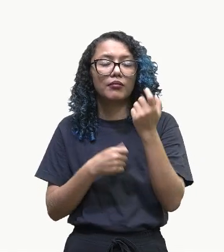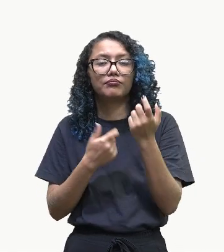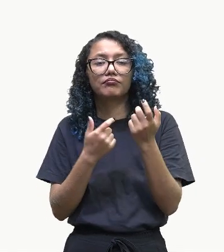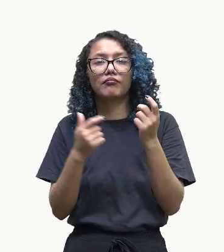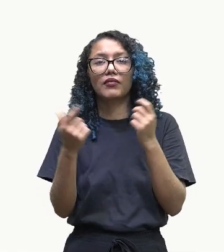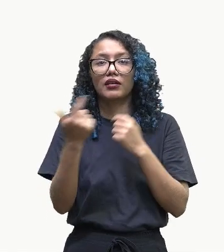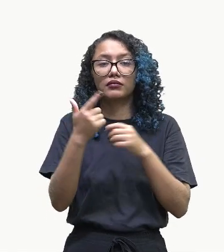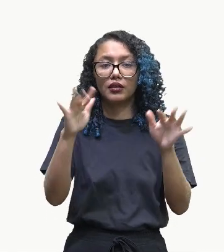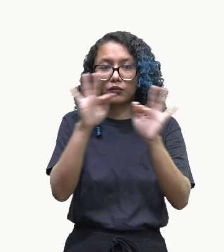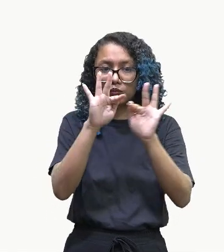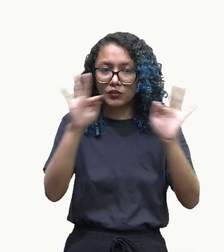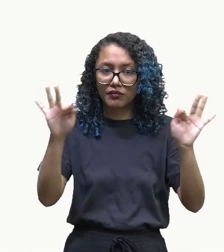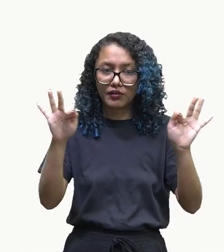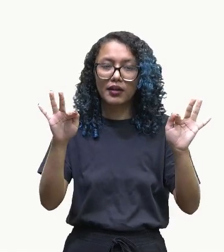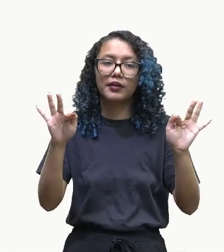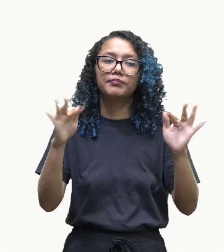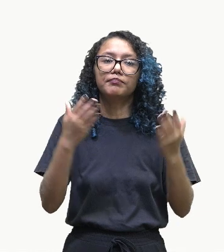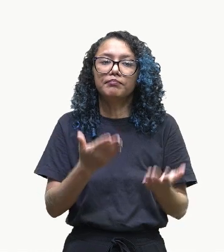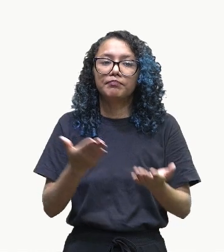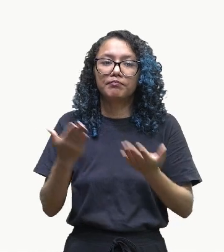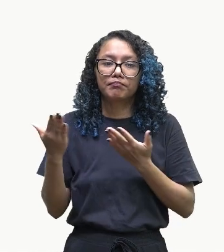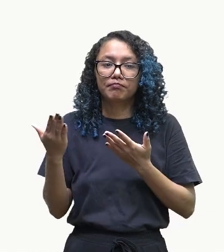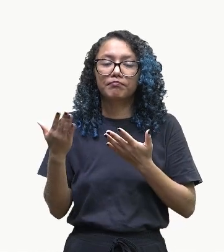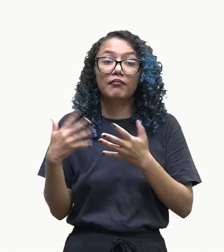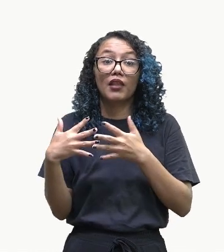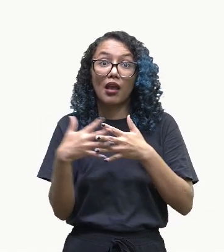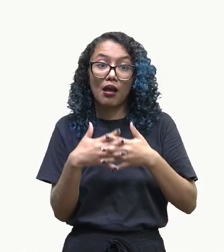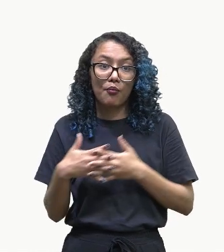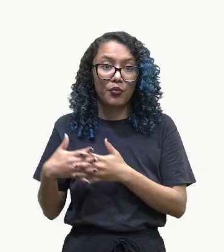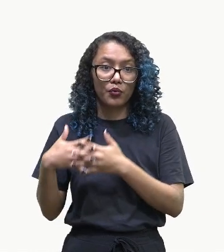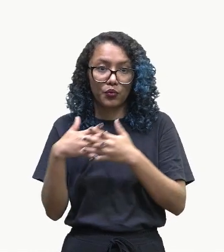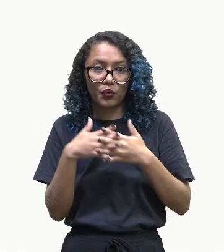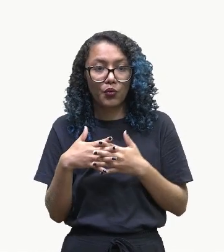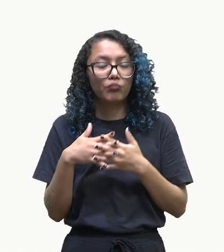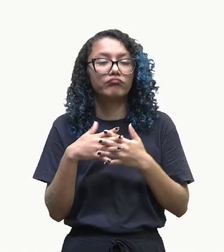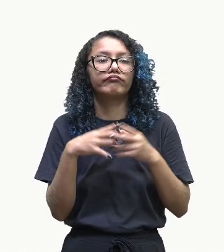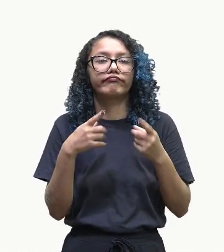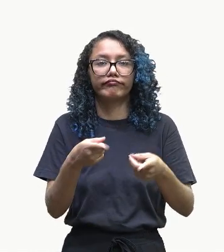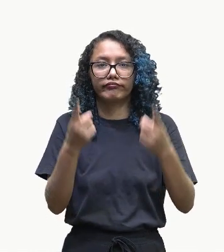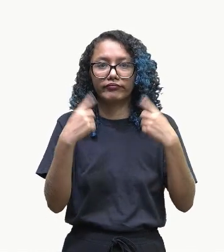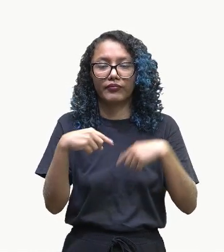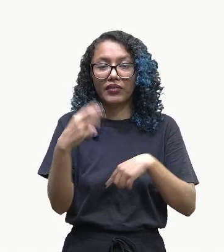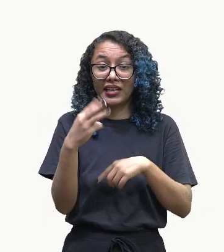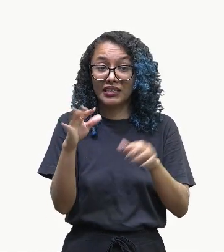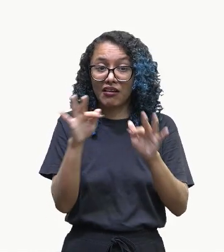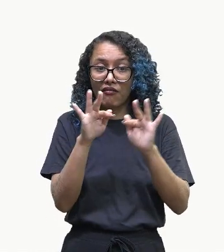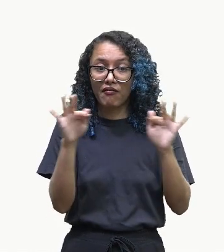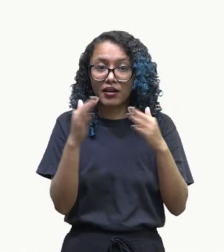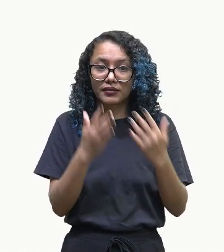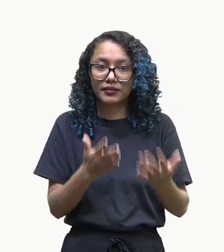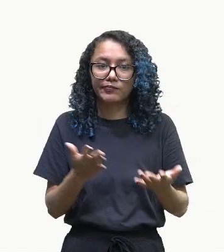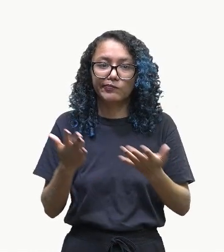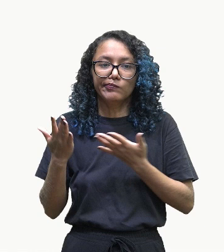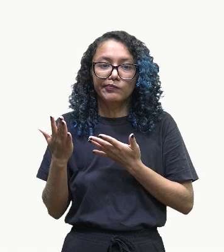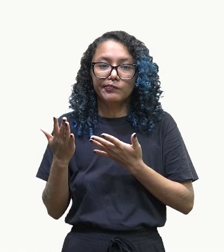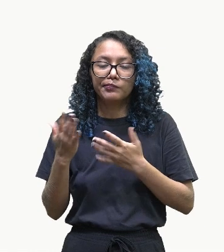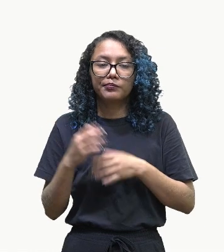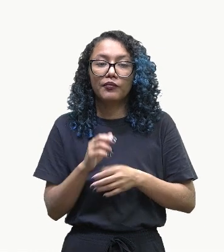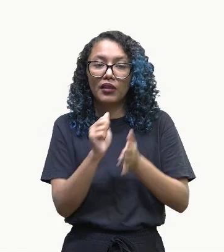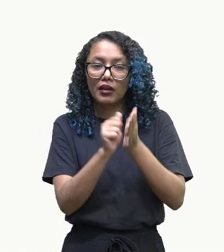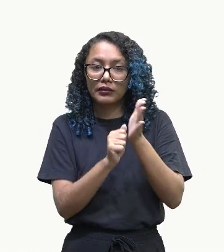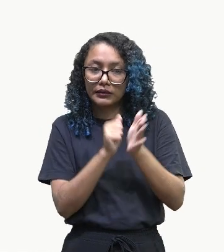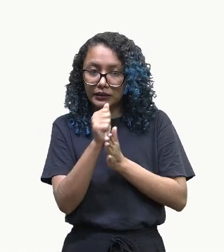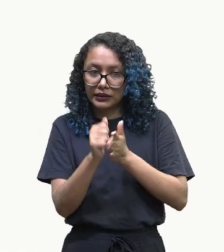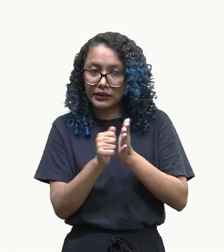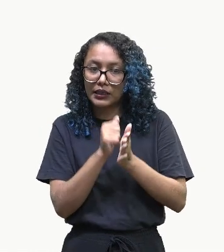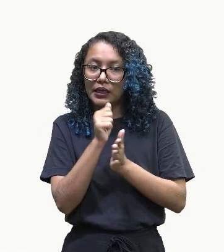carretera estaba llena de camiones que se dirigían a la ciudad. El tren ha llegado